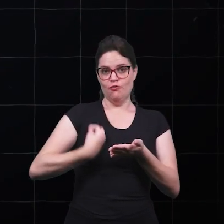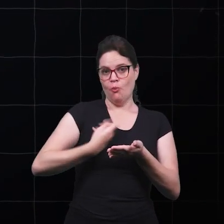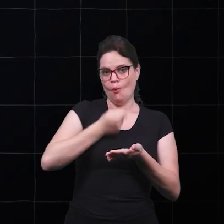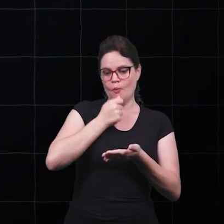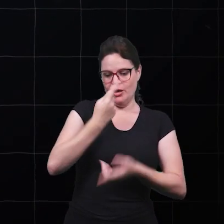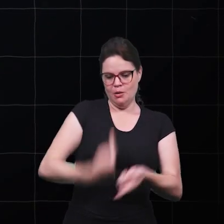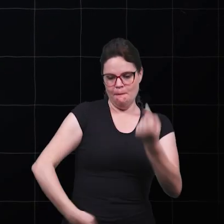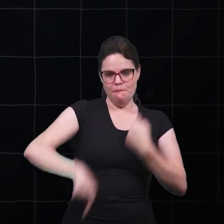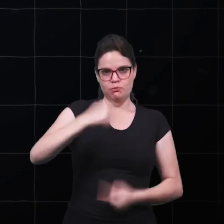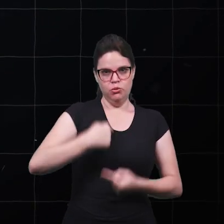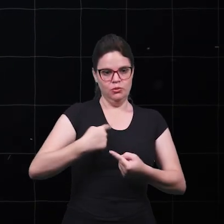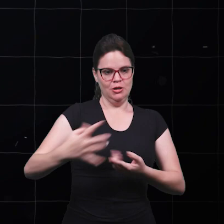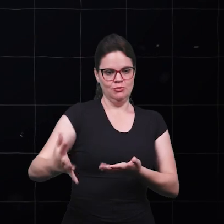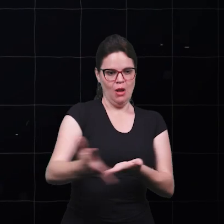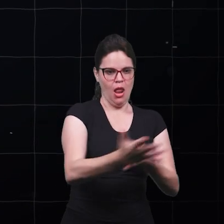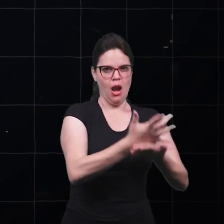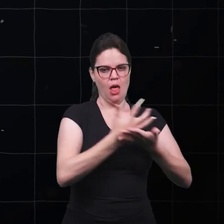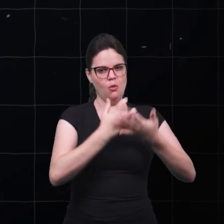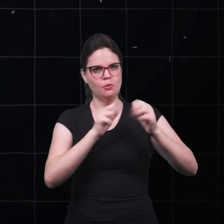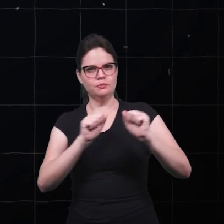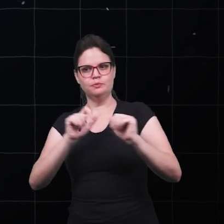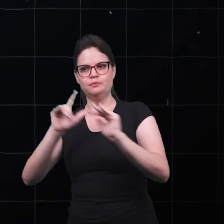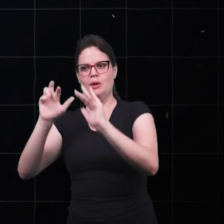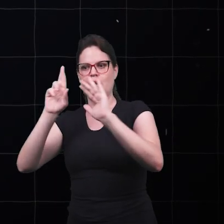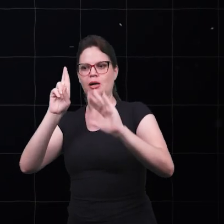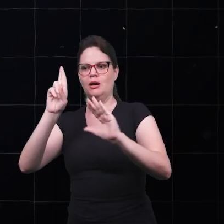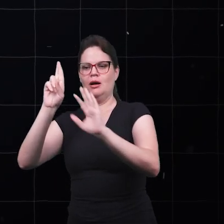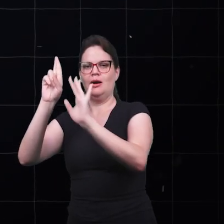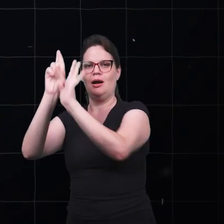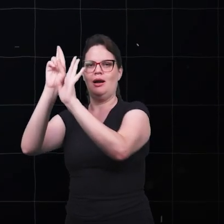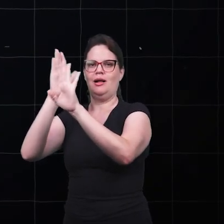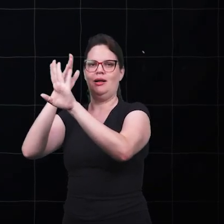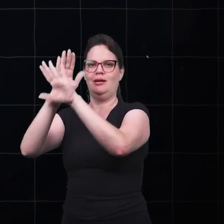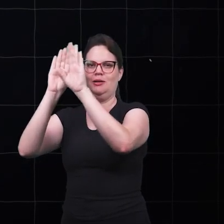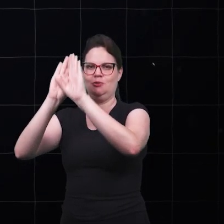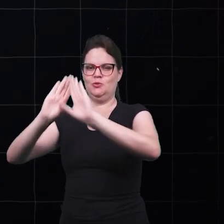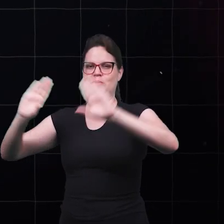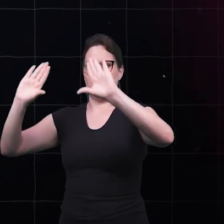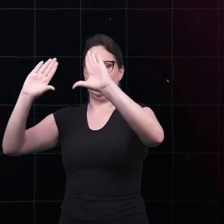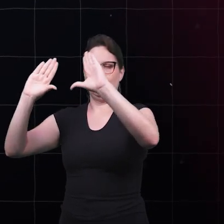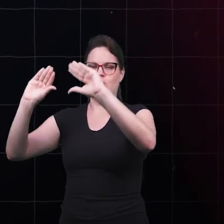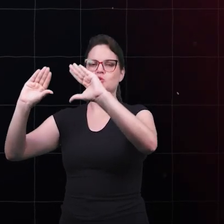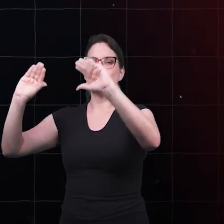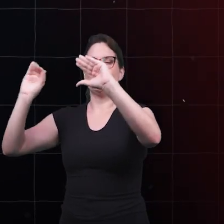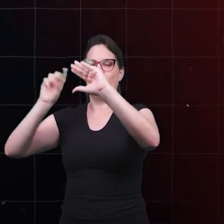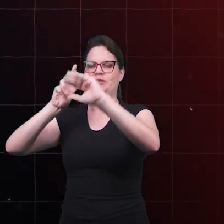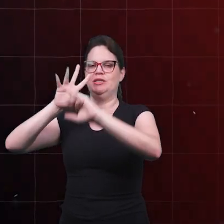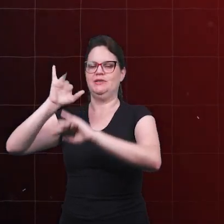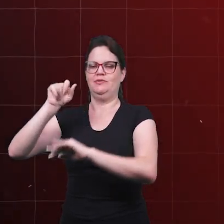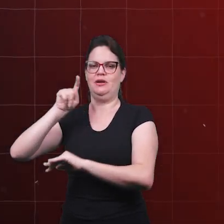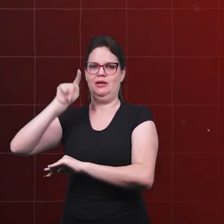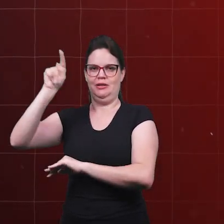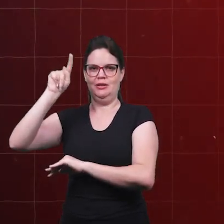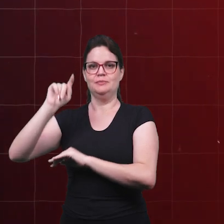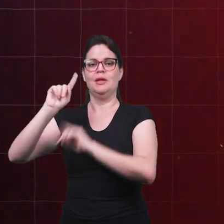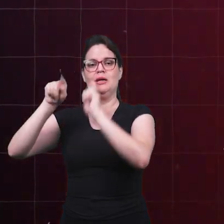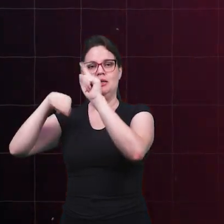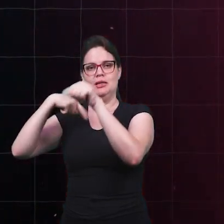seremos arrebatados e juntamente com eles nas nuvens, a encontrar o Senhor nos ares, e